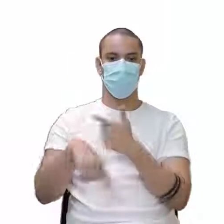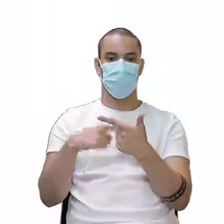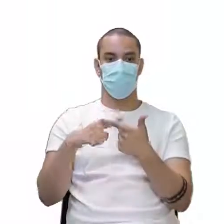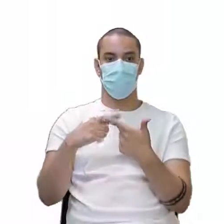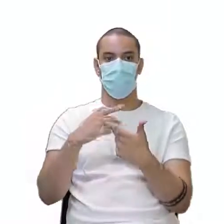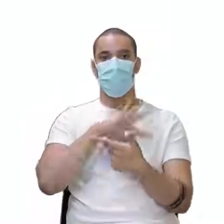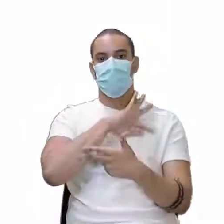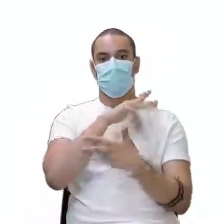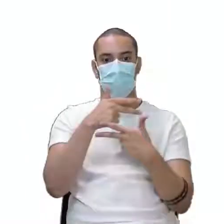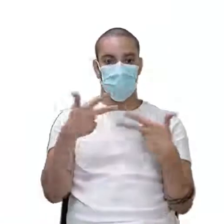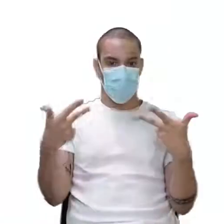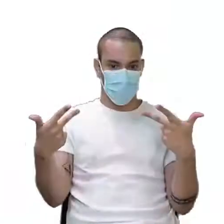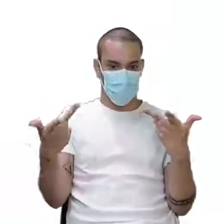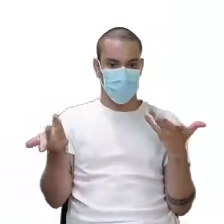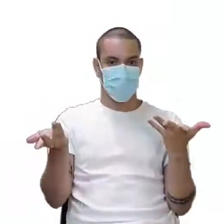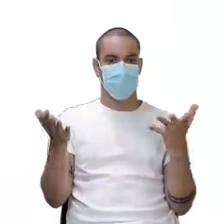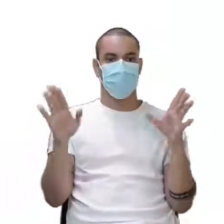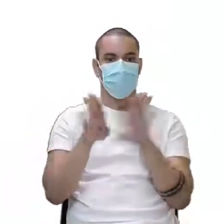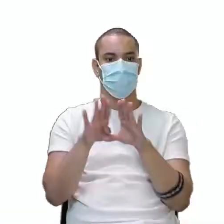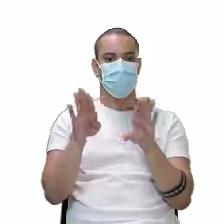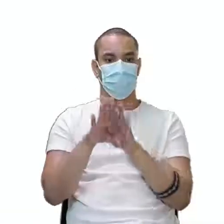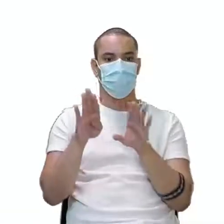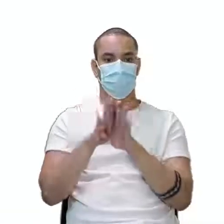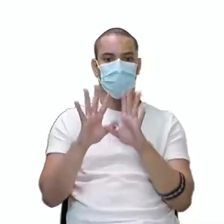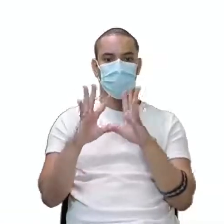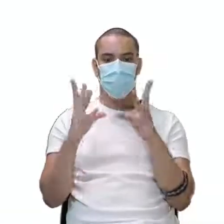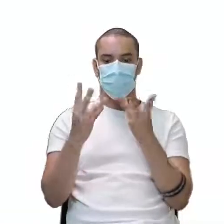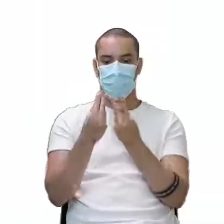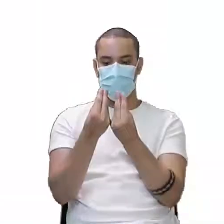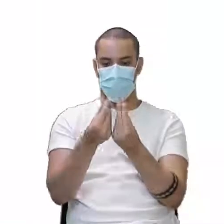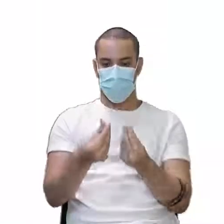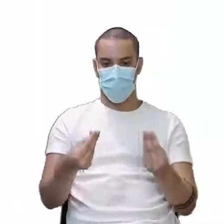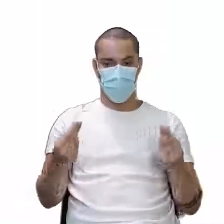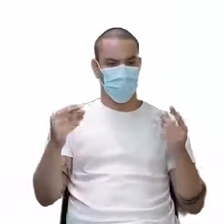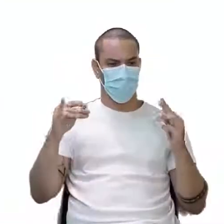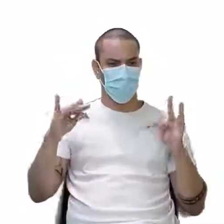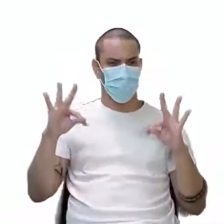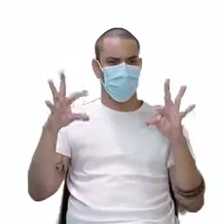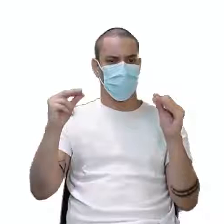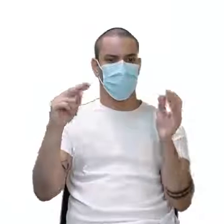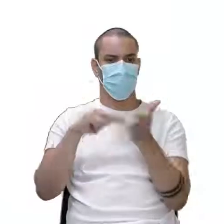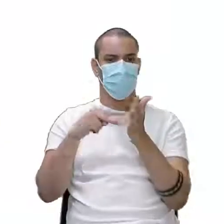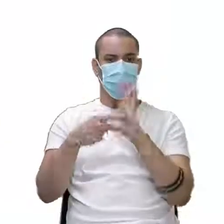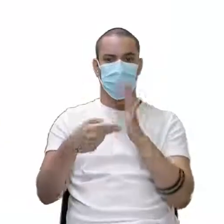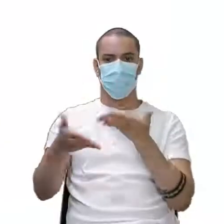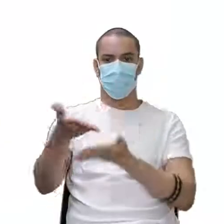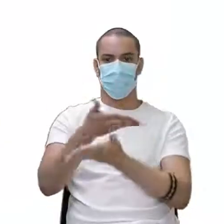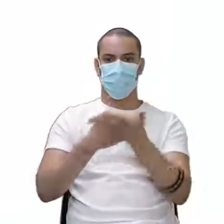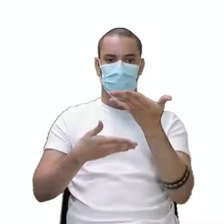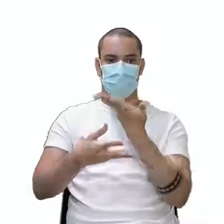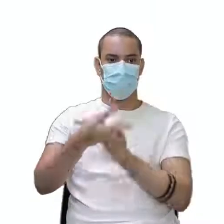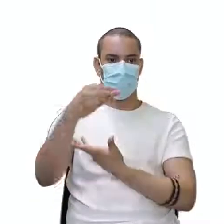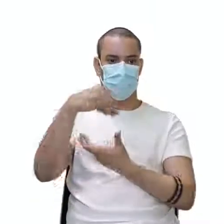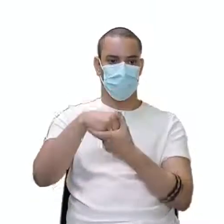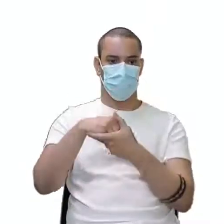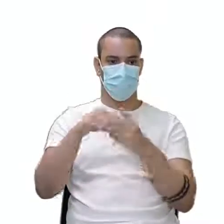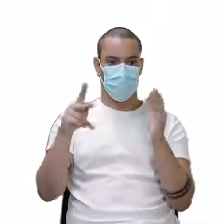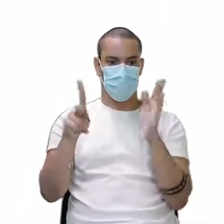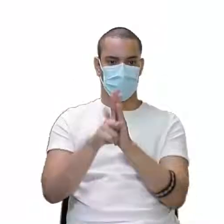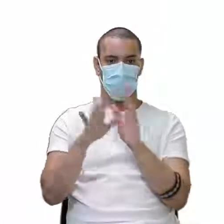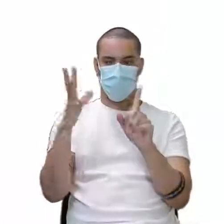dos animais, tá? No processo de decomposição, tudo isso envolve composição